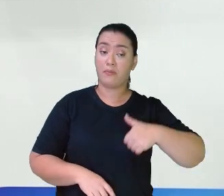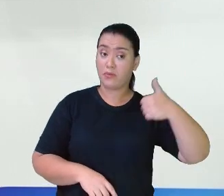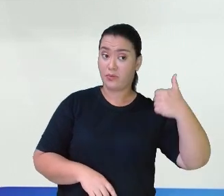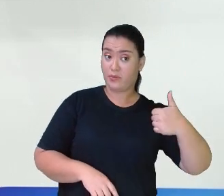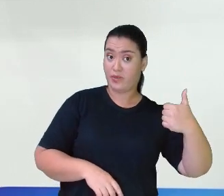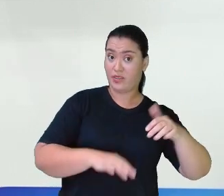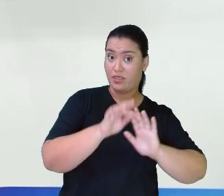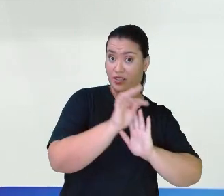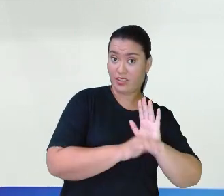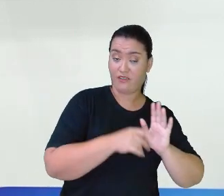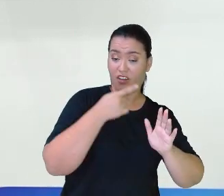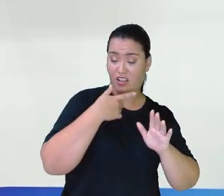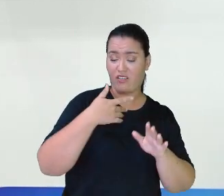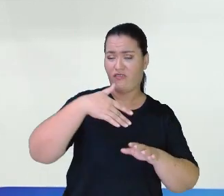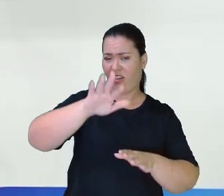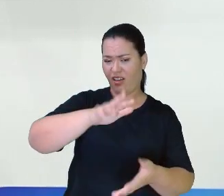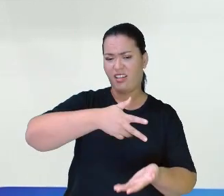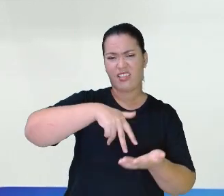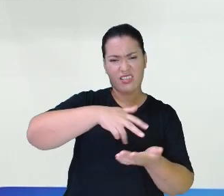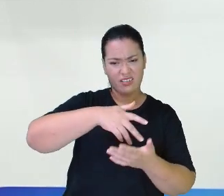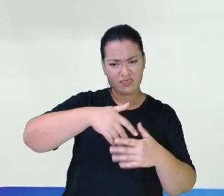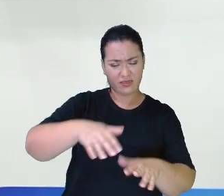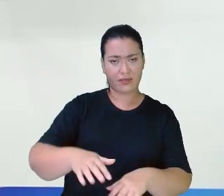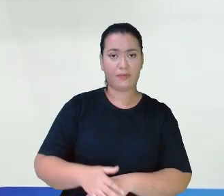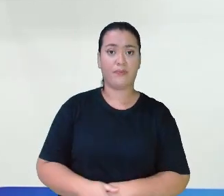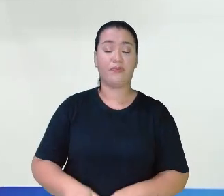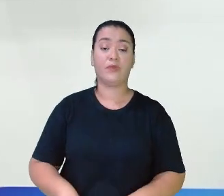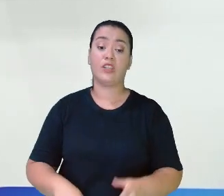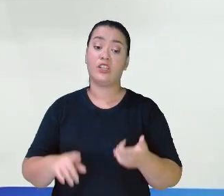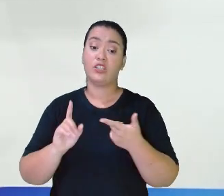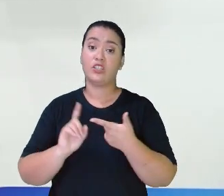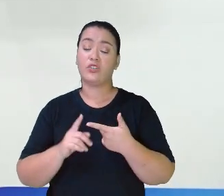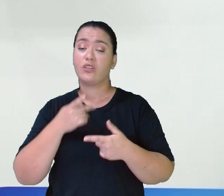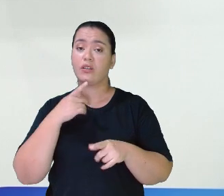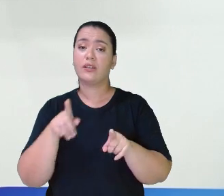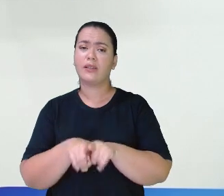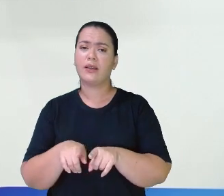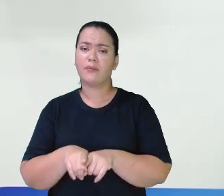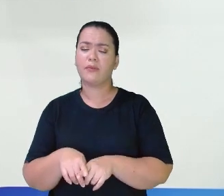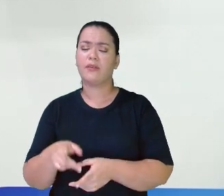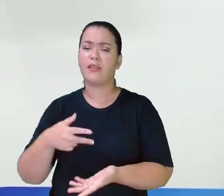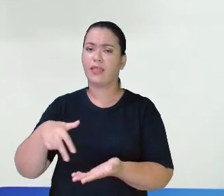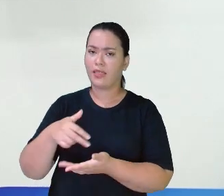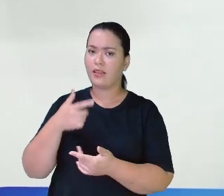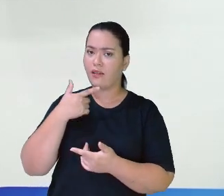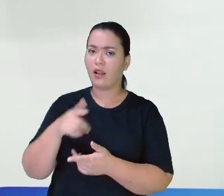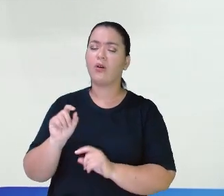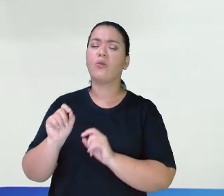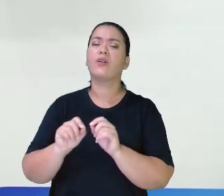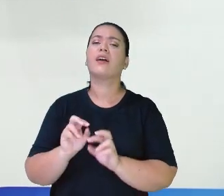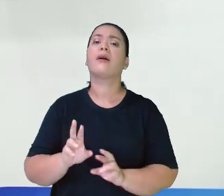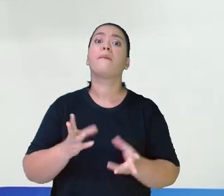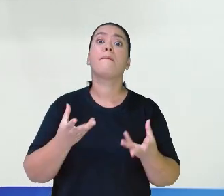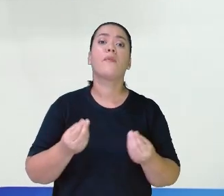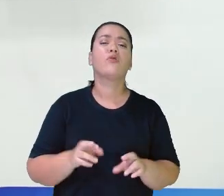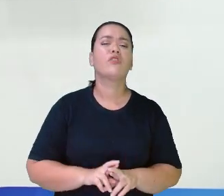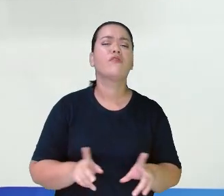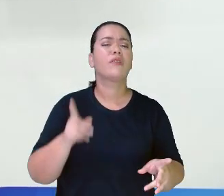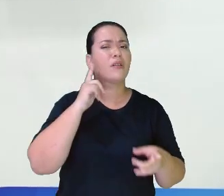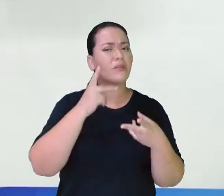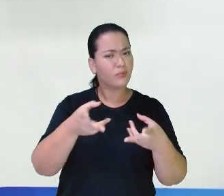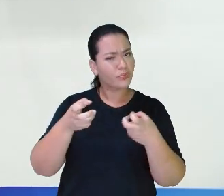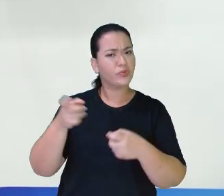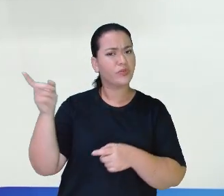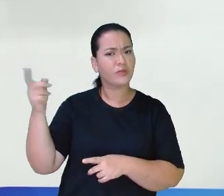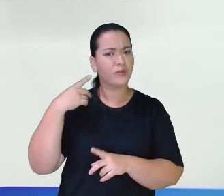caso, mandaram ela dançar, já que cantava, agora dança. O segundo também, mas tem uma coisa muito diferente. Você que está aí